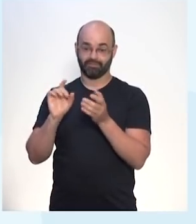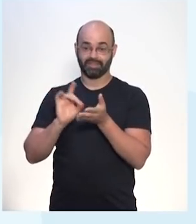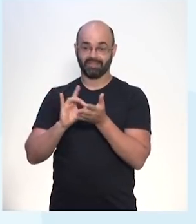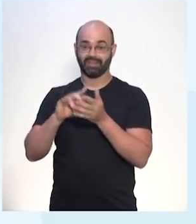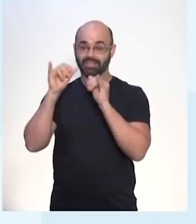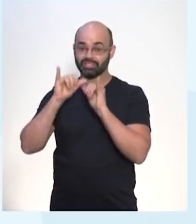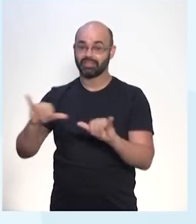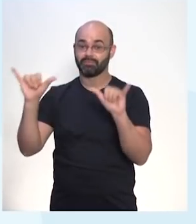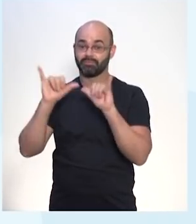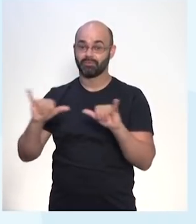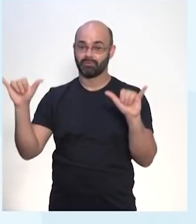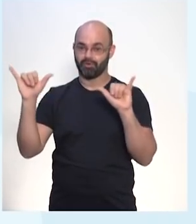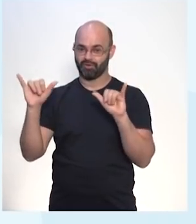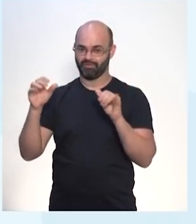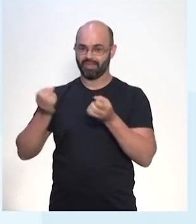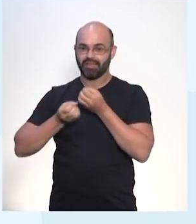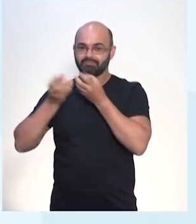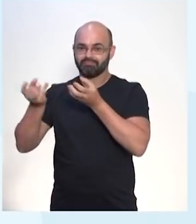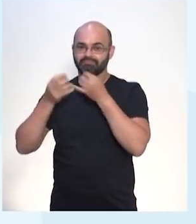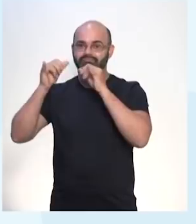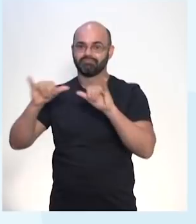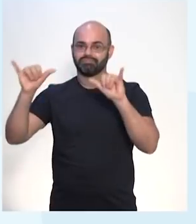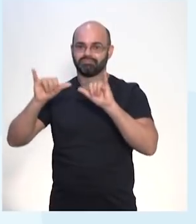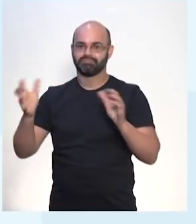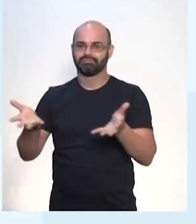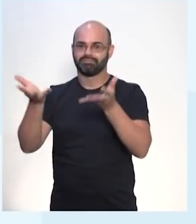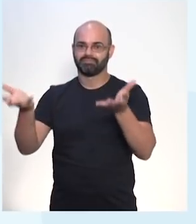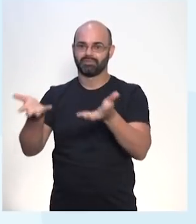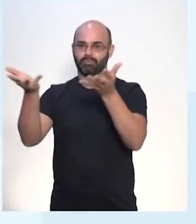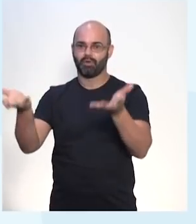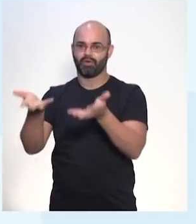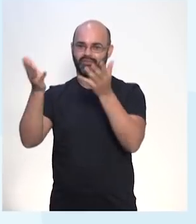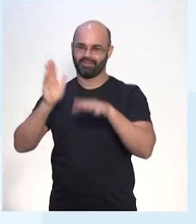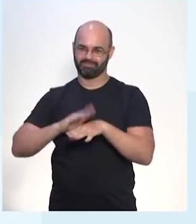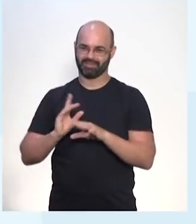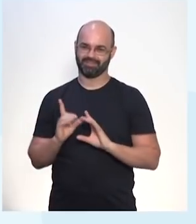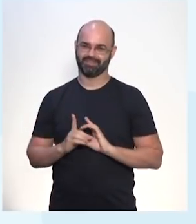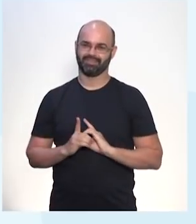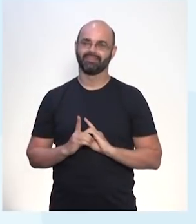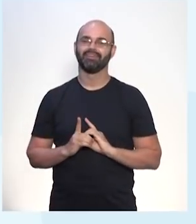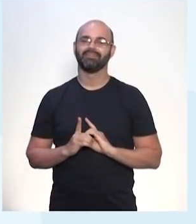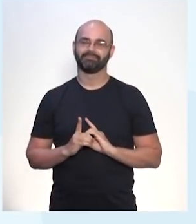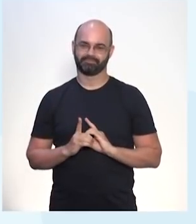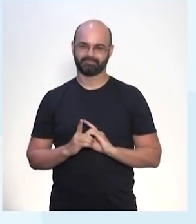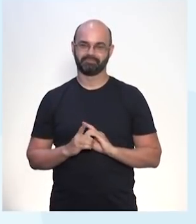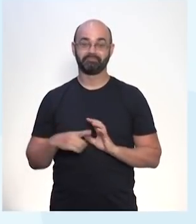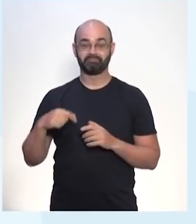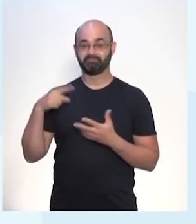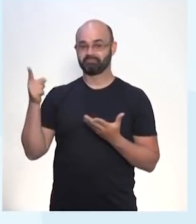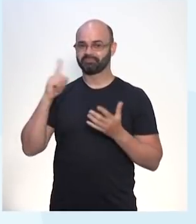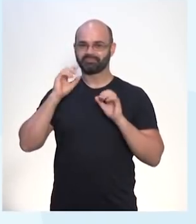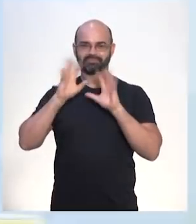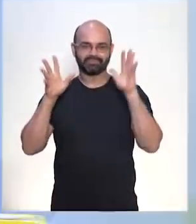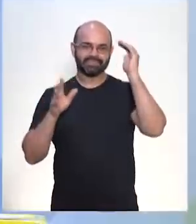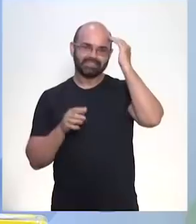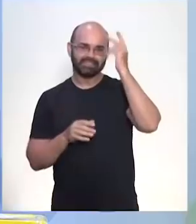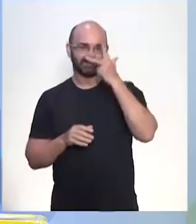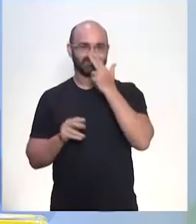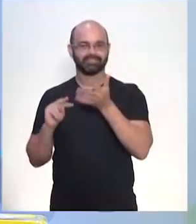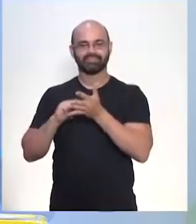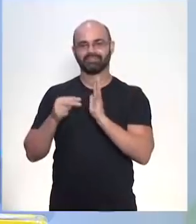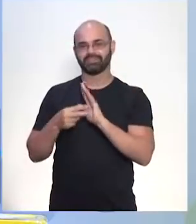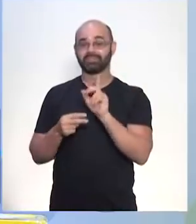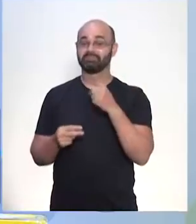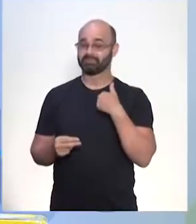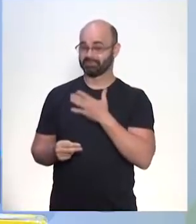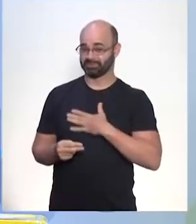a campanha publicitária é a agência publicitária. Mas quem promove aí é o Detran. Então, eu acredito que deu para entender um pouquinho como funciona. Eu